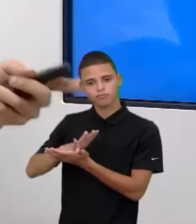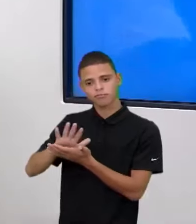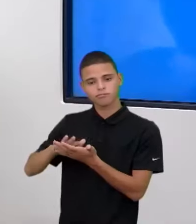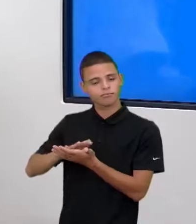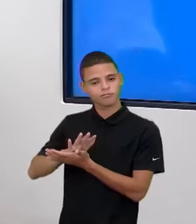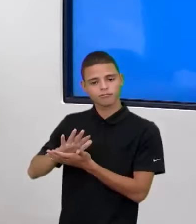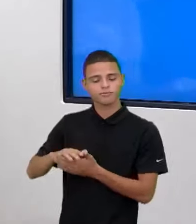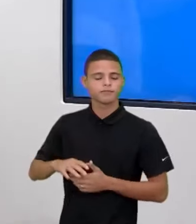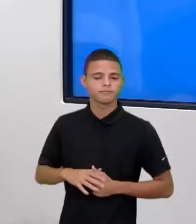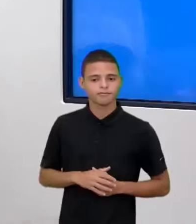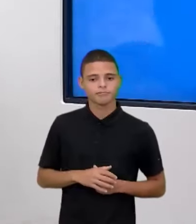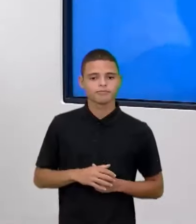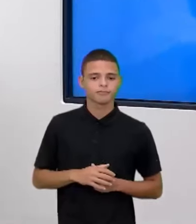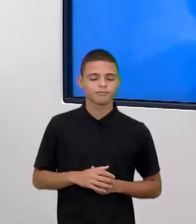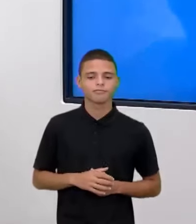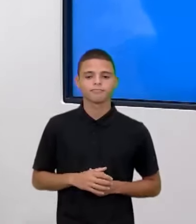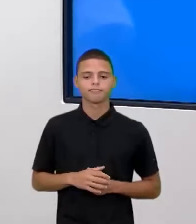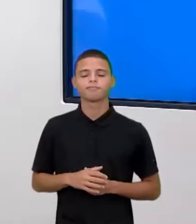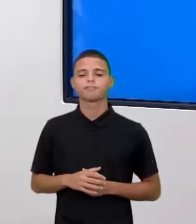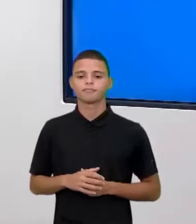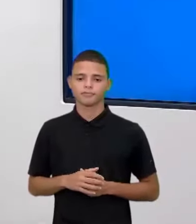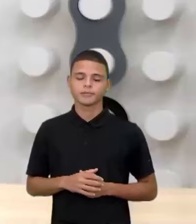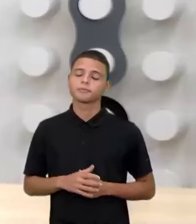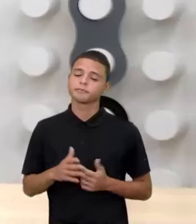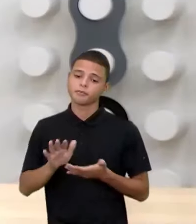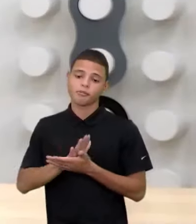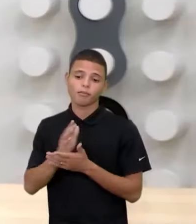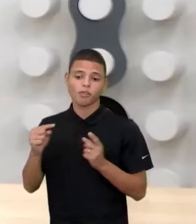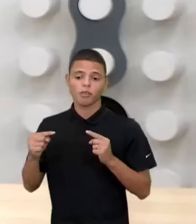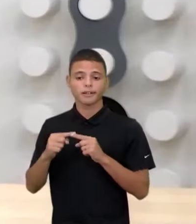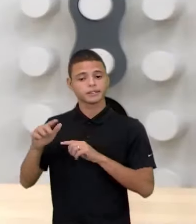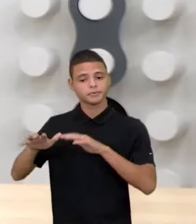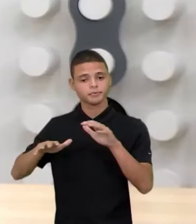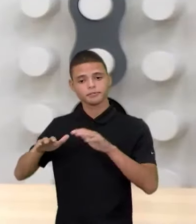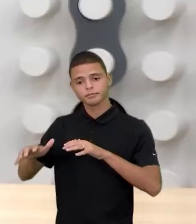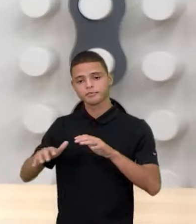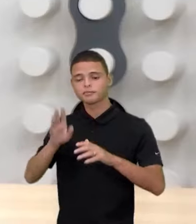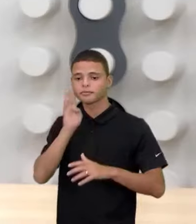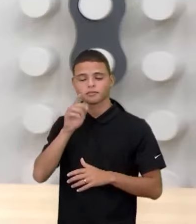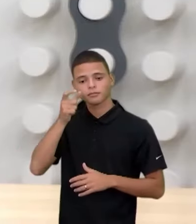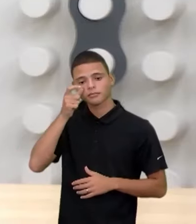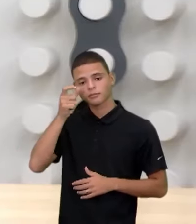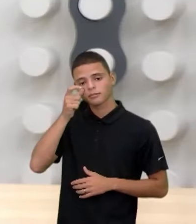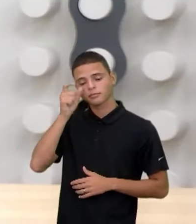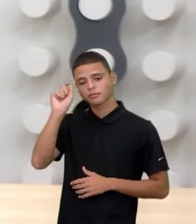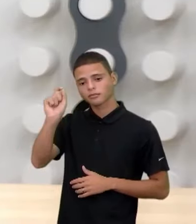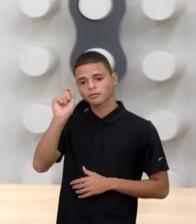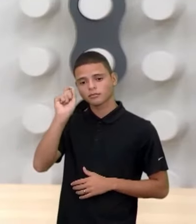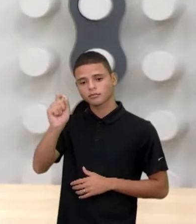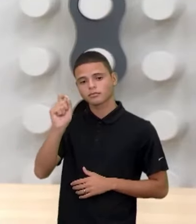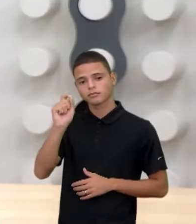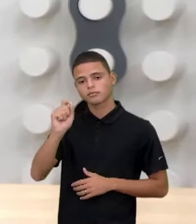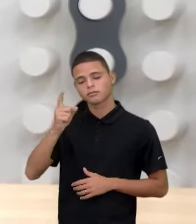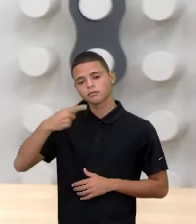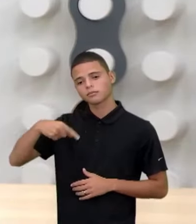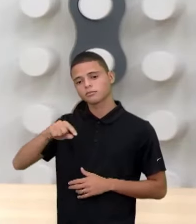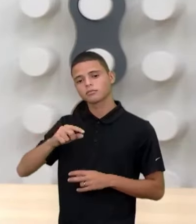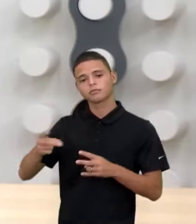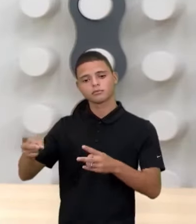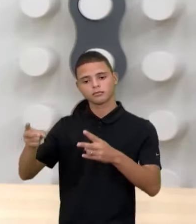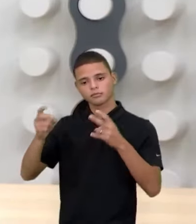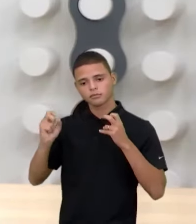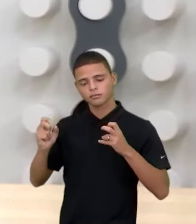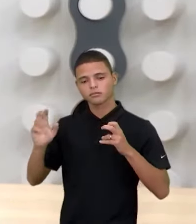o samba do movimento. Engraçado não, na verdade curioso, o que a gente percebe